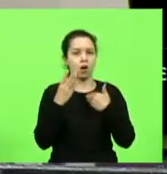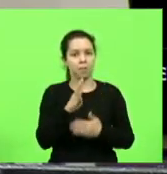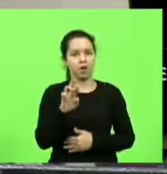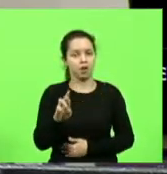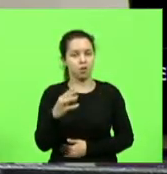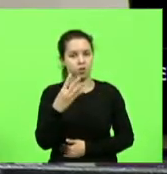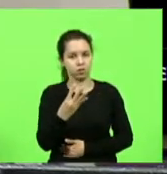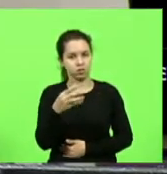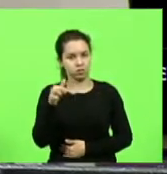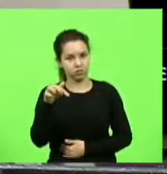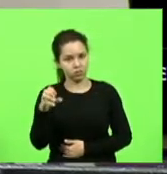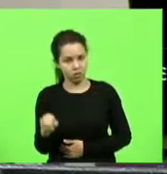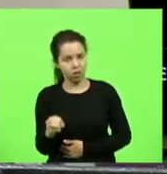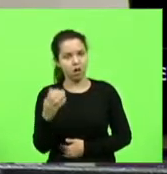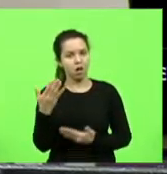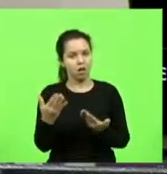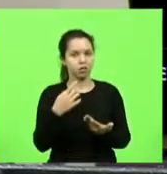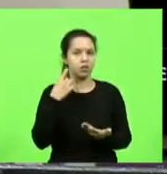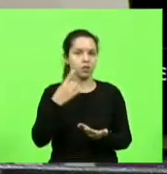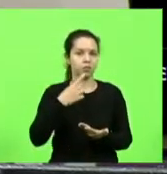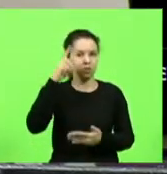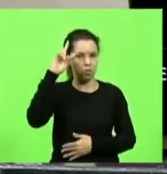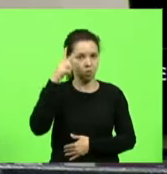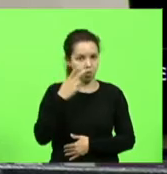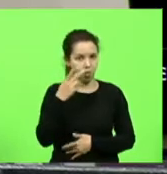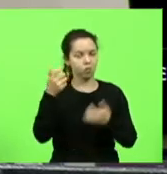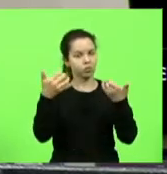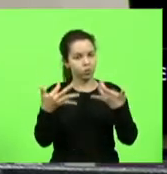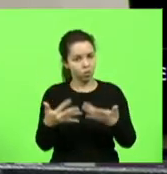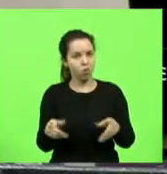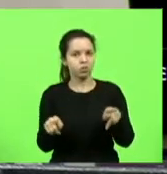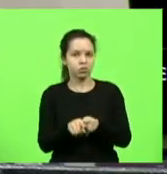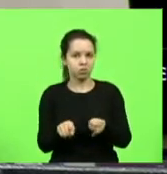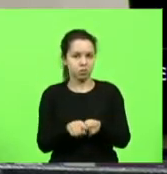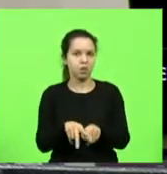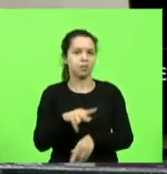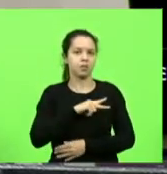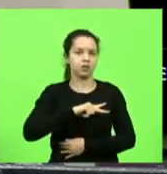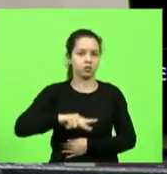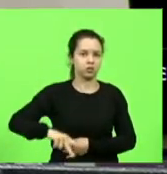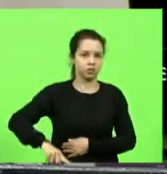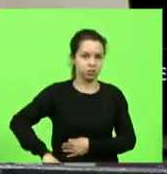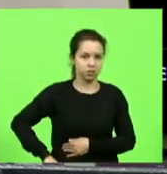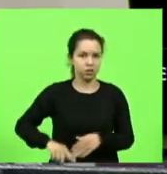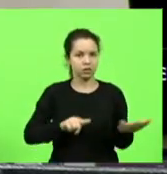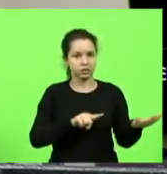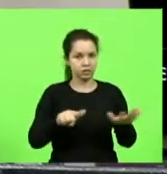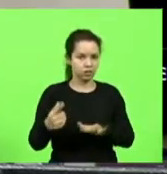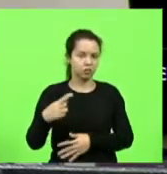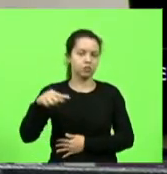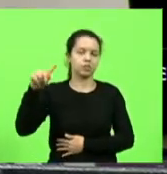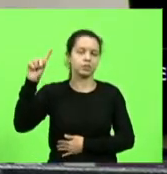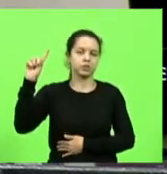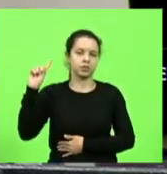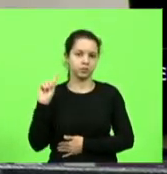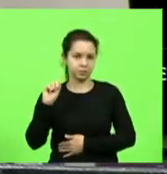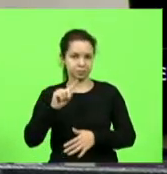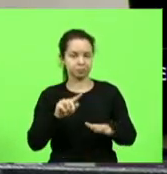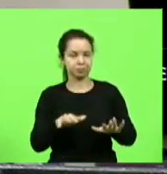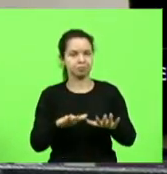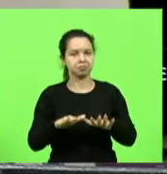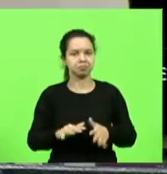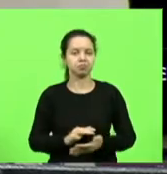coisa que o próprio deputado Milton Obos falou como presidente na sessão da semana passada. Em